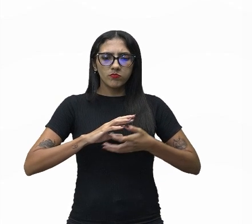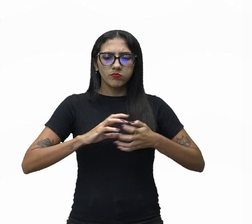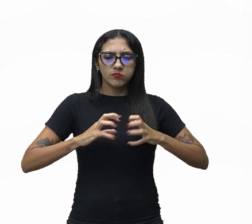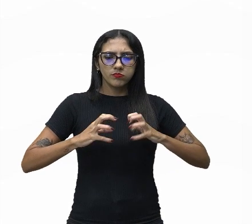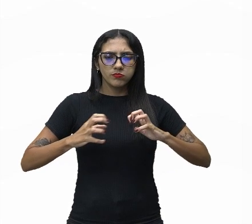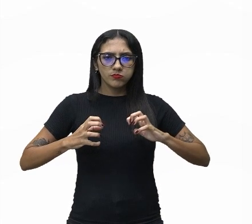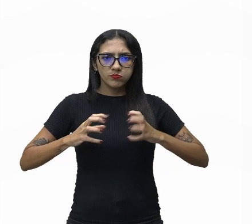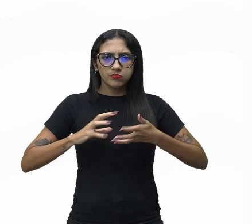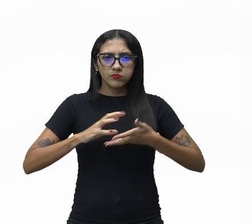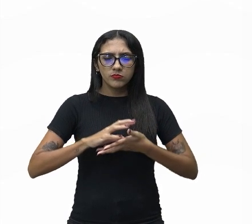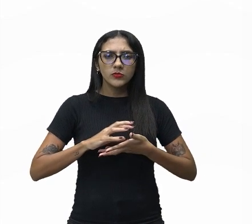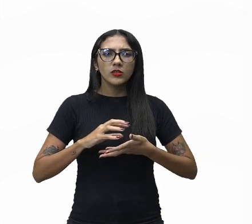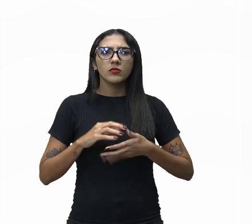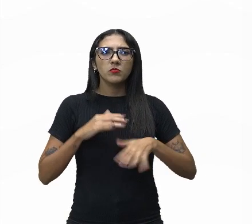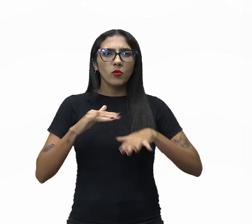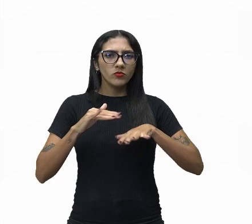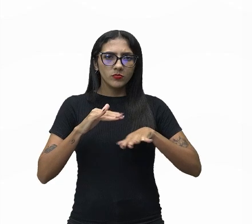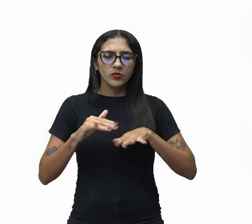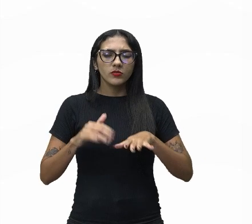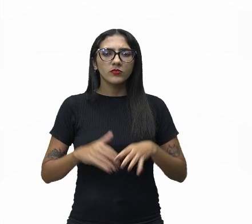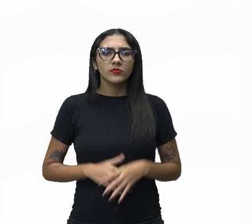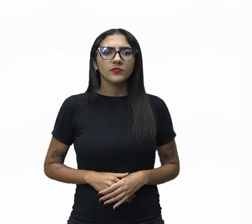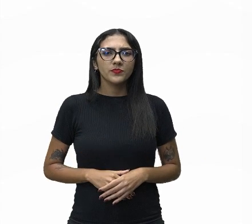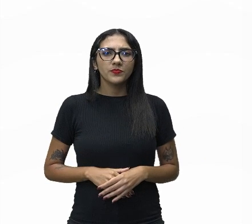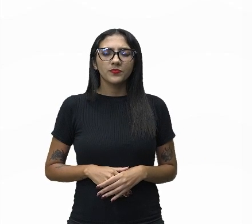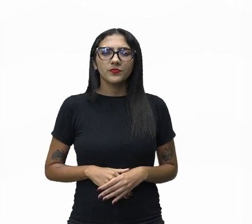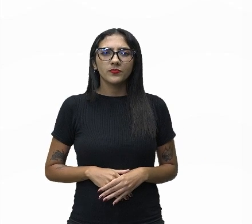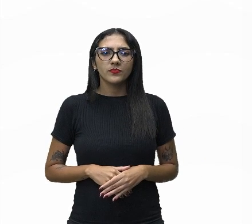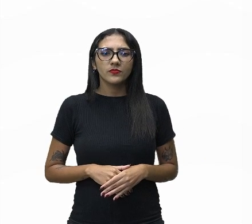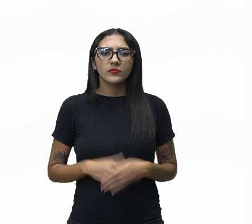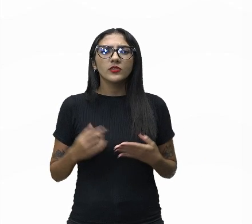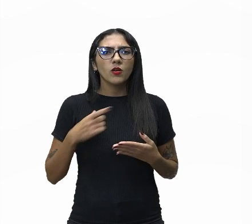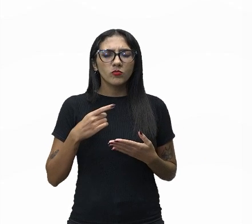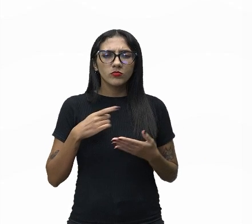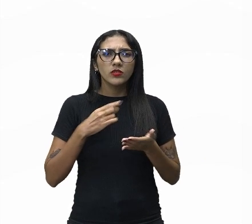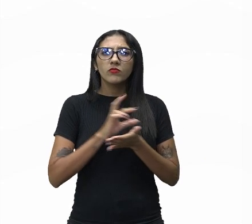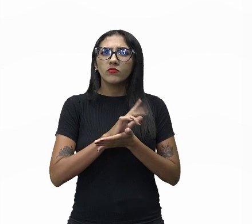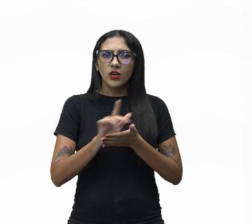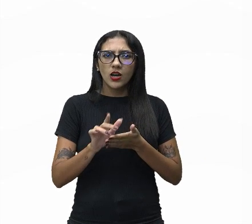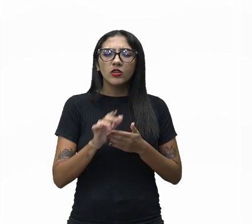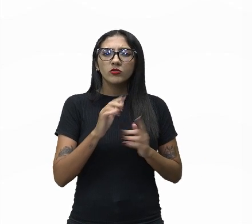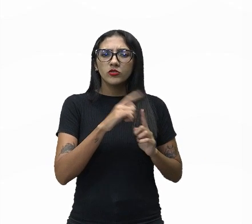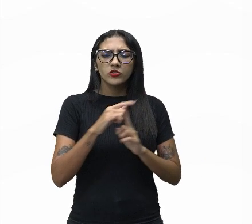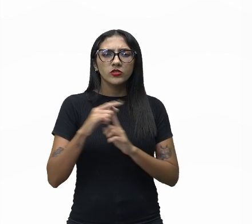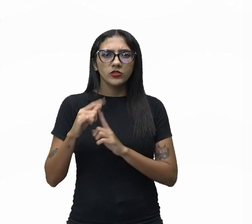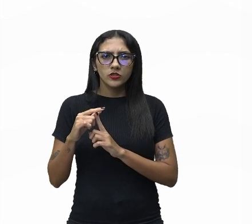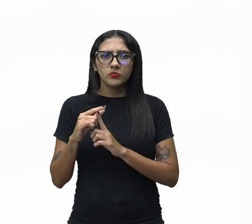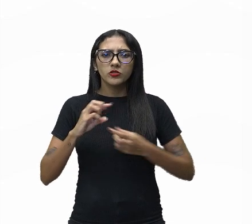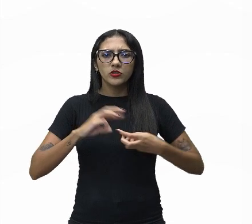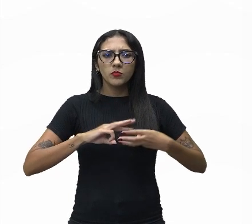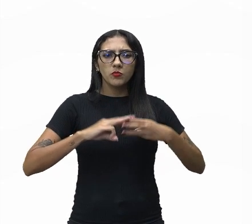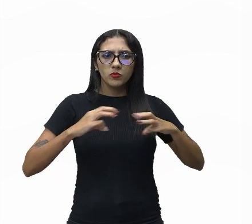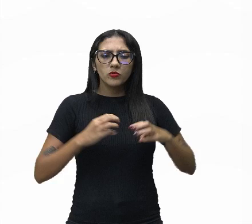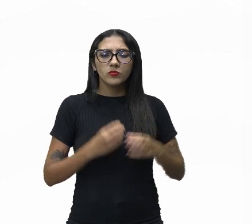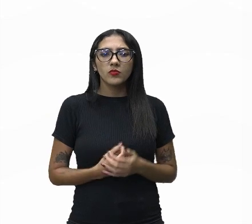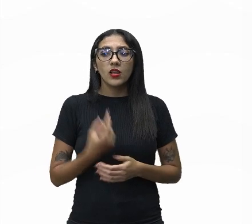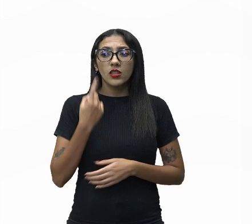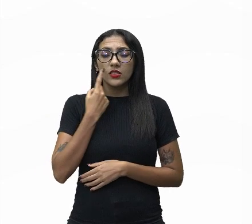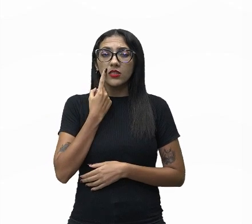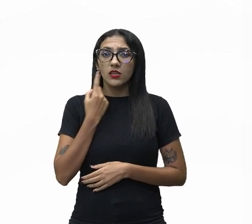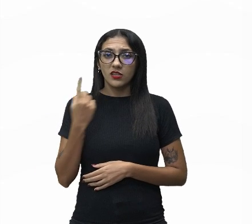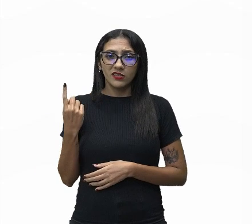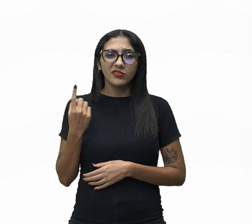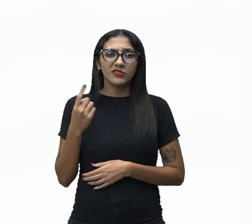contração e produção de movimentos. Né? Então existem diferentes tipos de músculos também. Né? Esse que a gente observa nessa